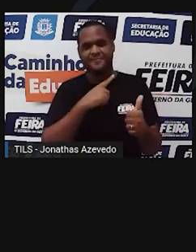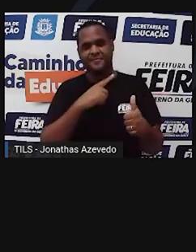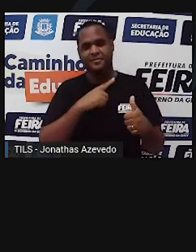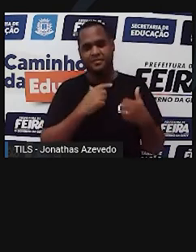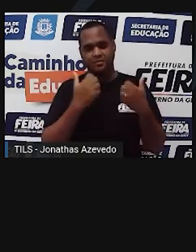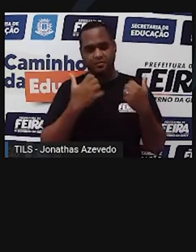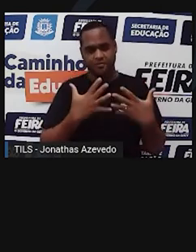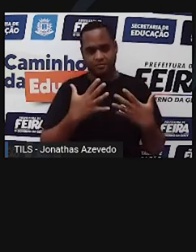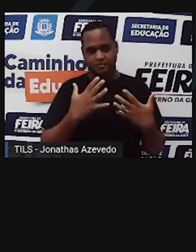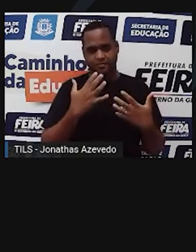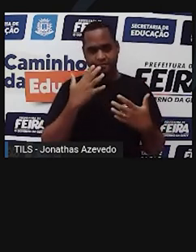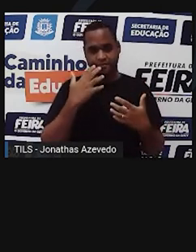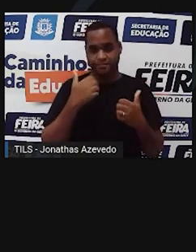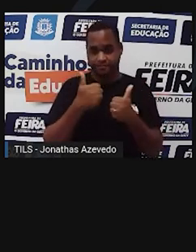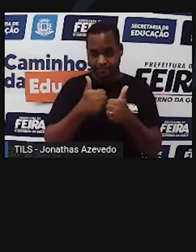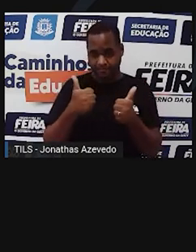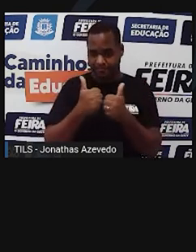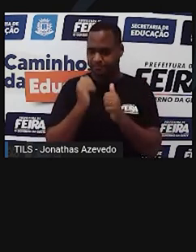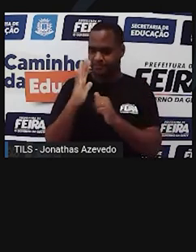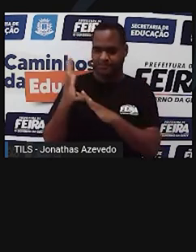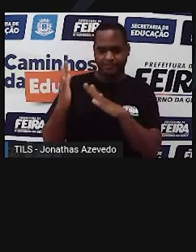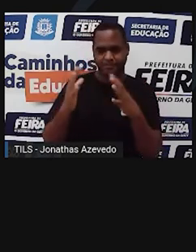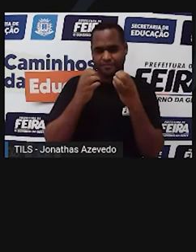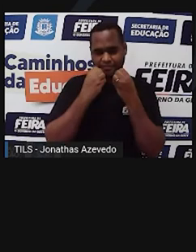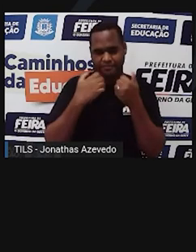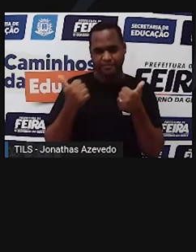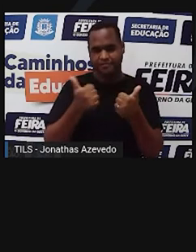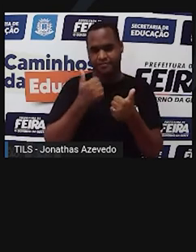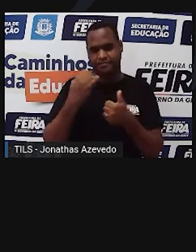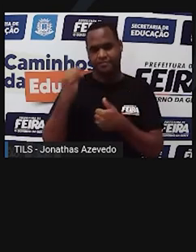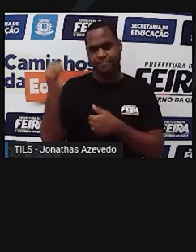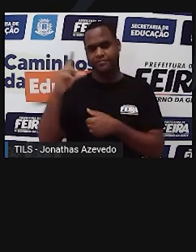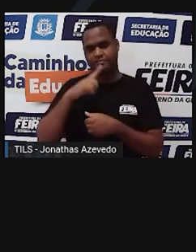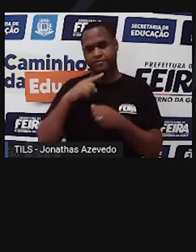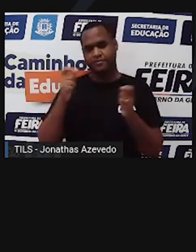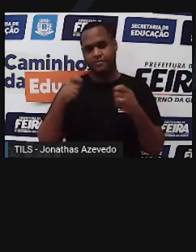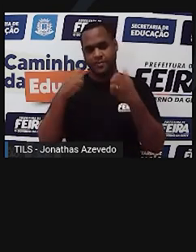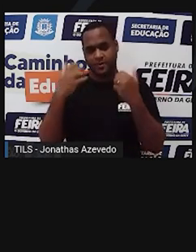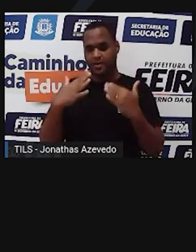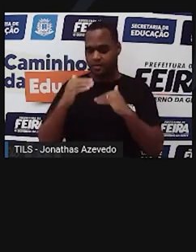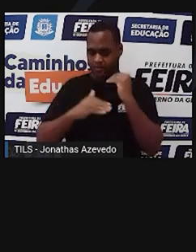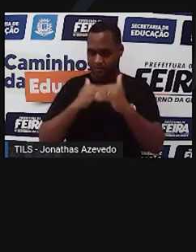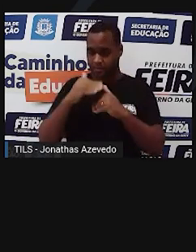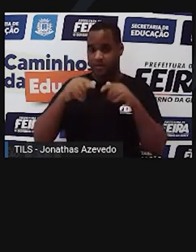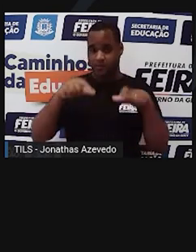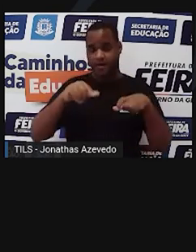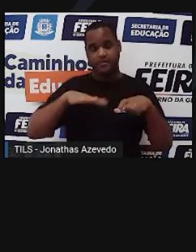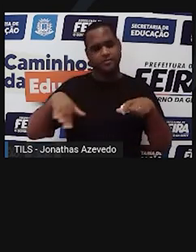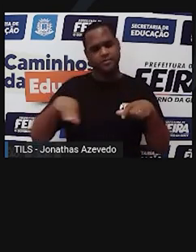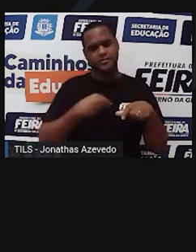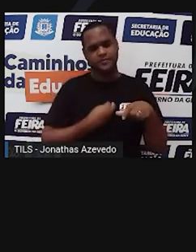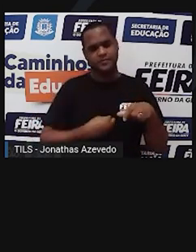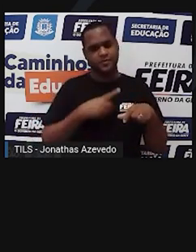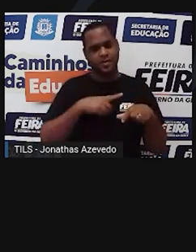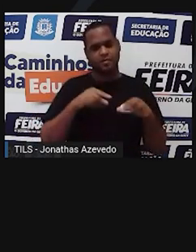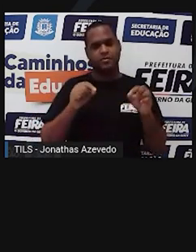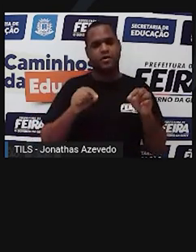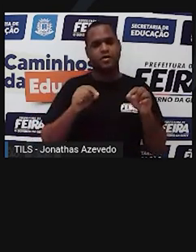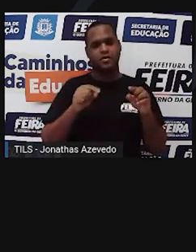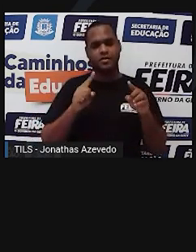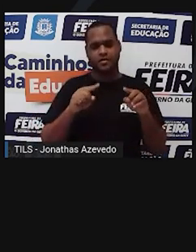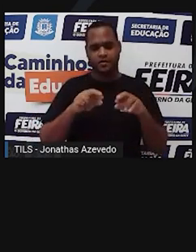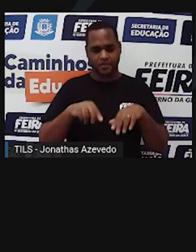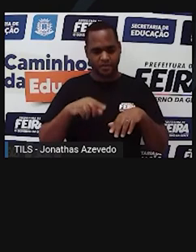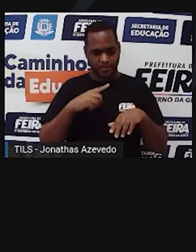favorecimento ambiental. E, além disso, proporciona um desenvolvimento local, ou seja, estabelecimento de